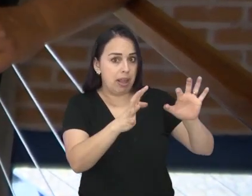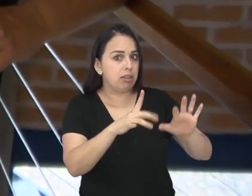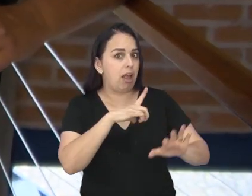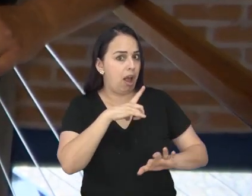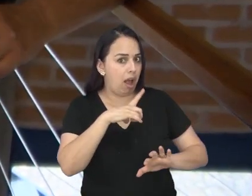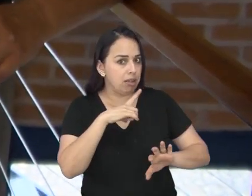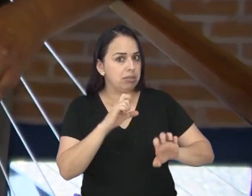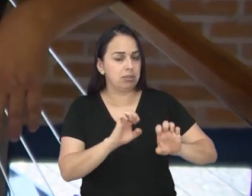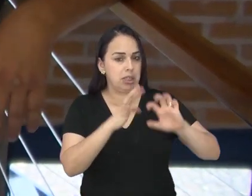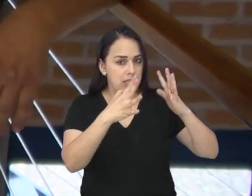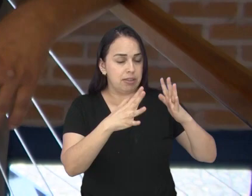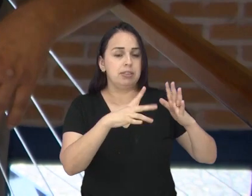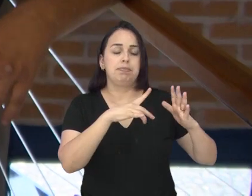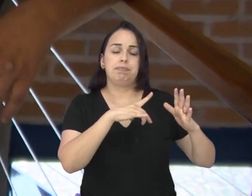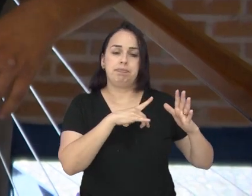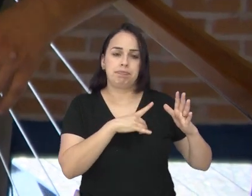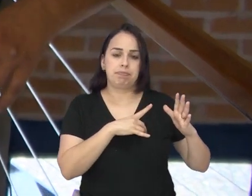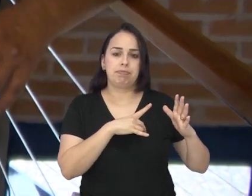nele, né, que vai ser uma